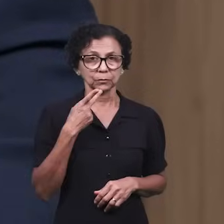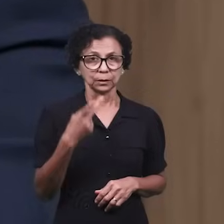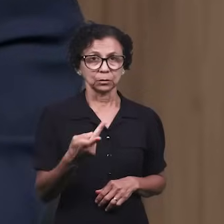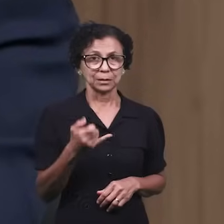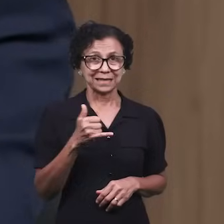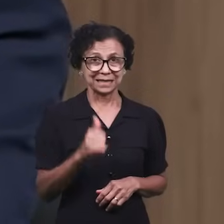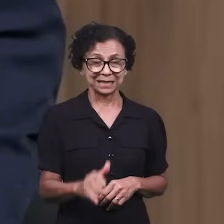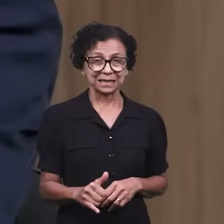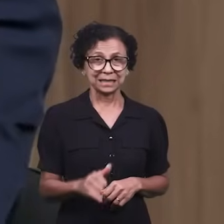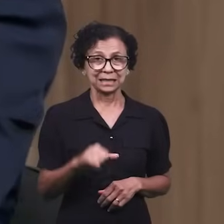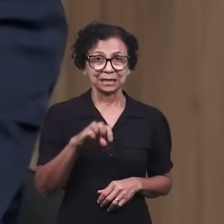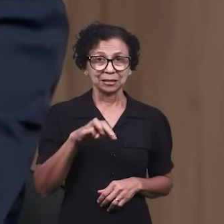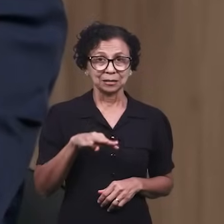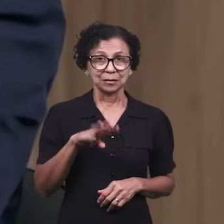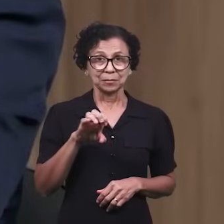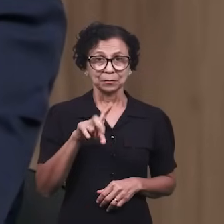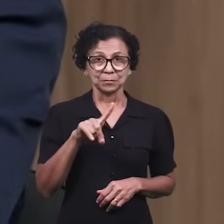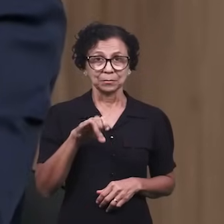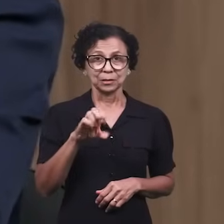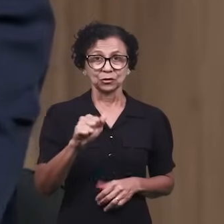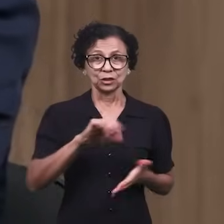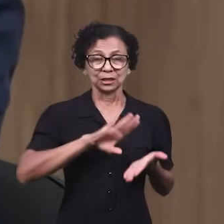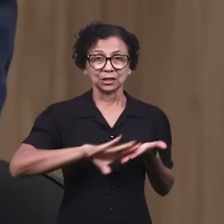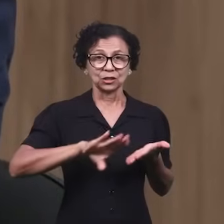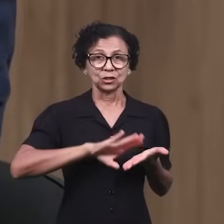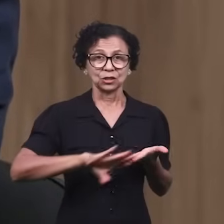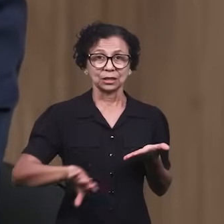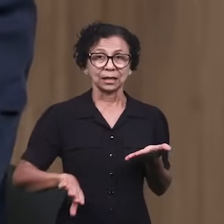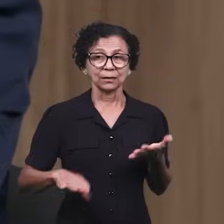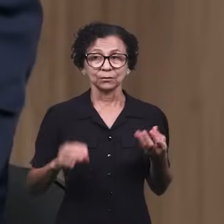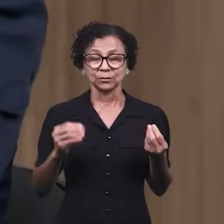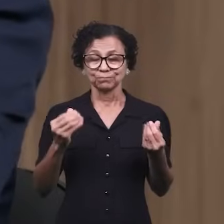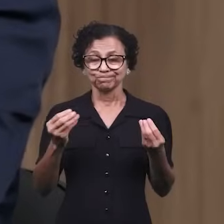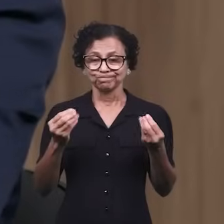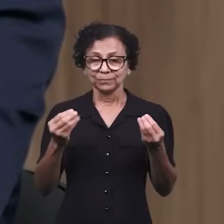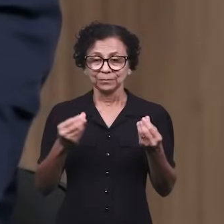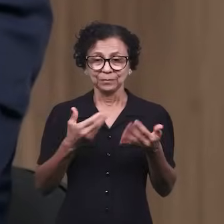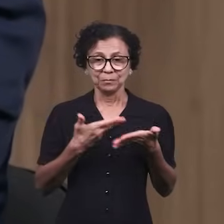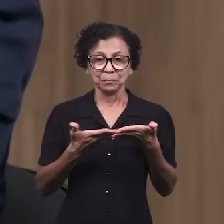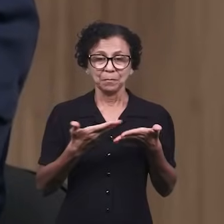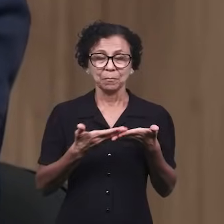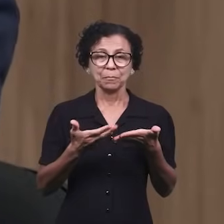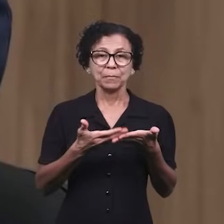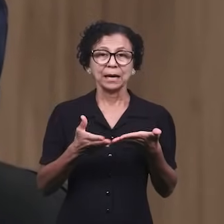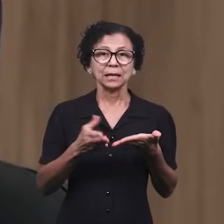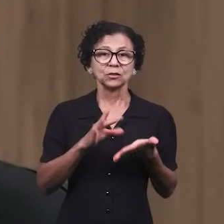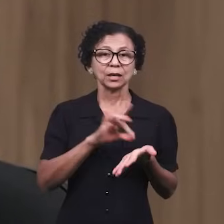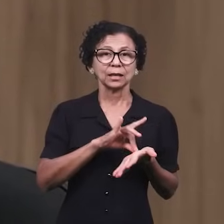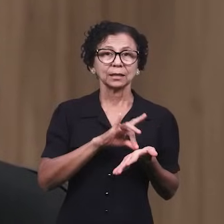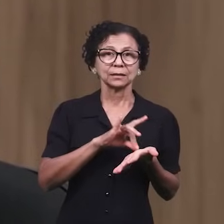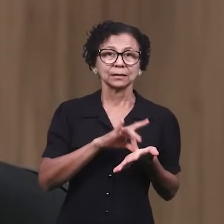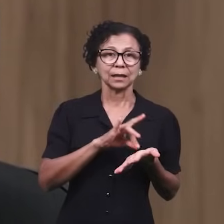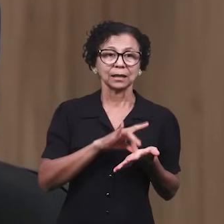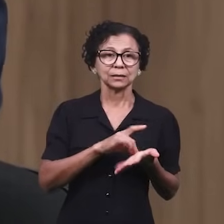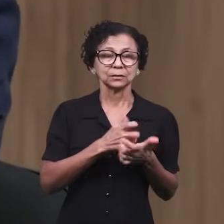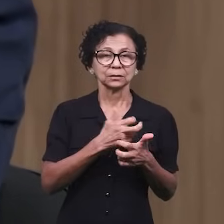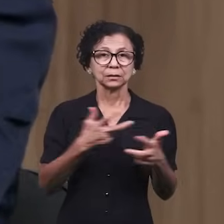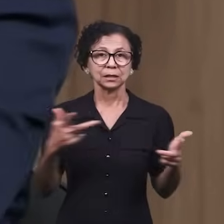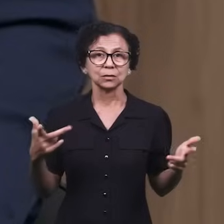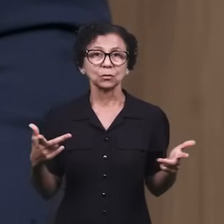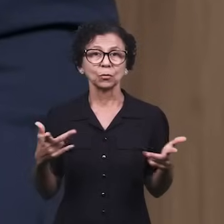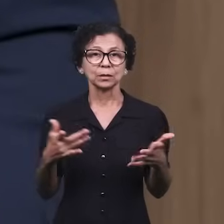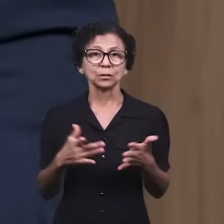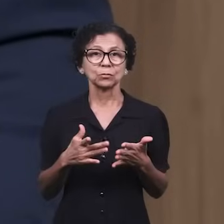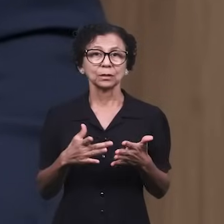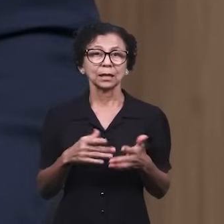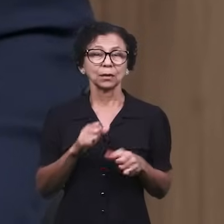alguma medida, nós perdemos o senso de realidade, o senso daquilo que realmente é, né?